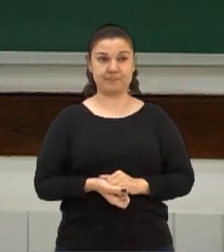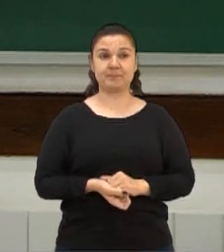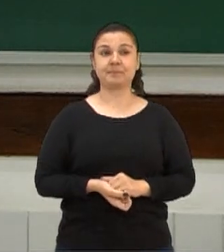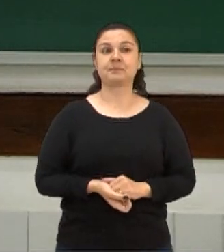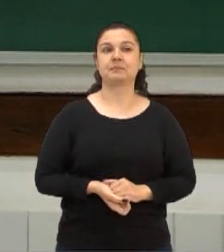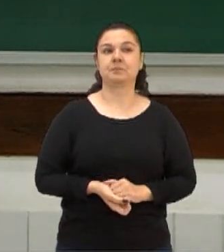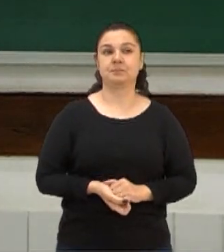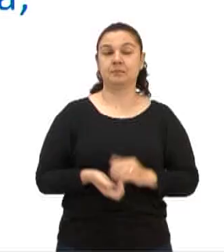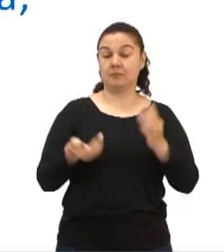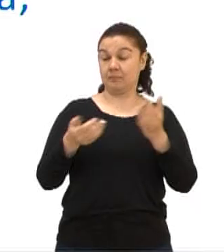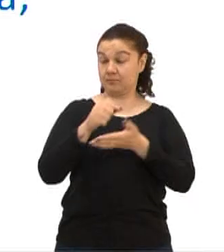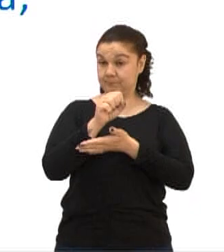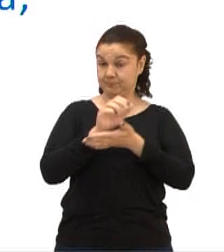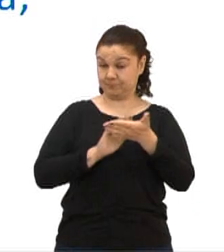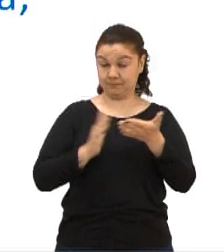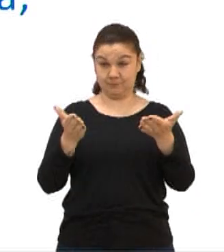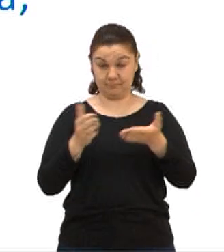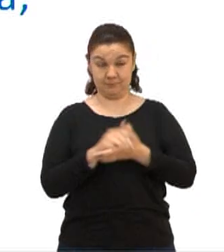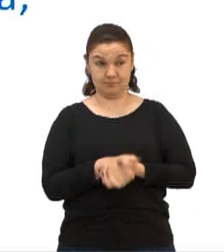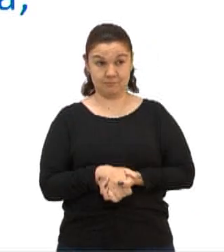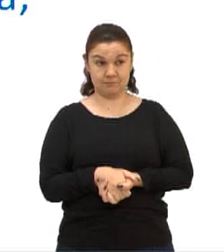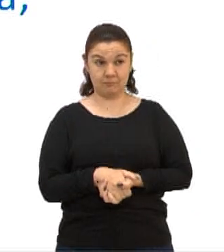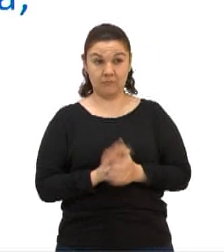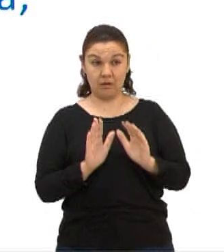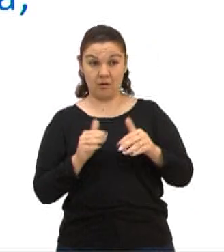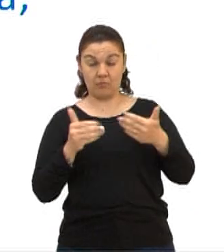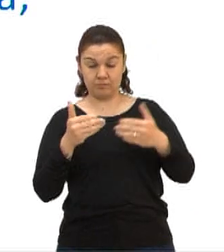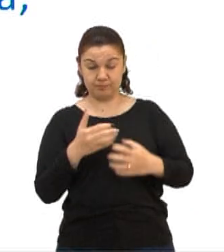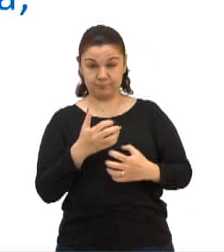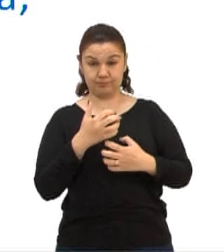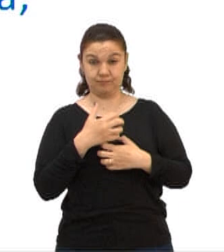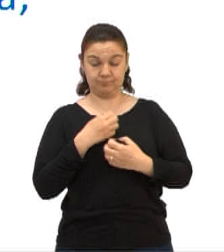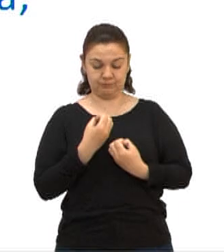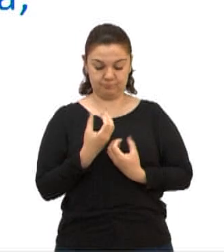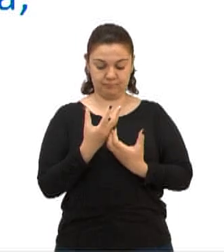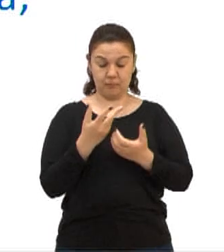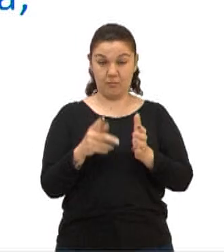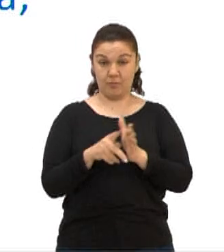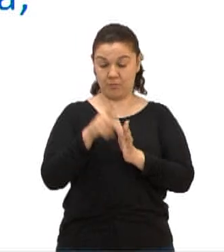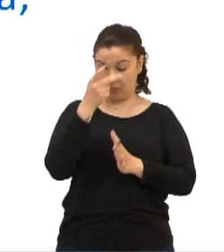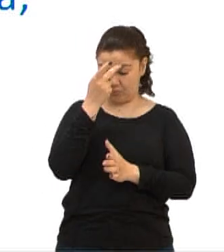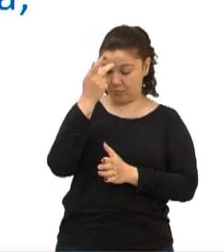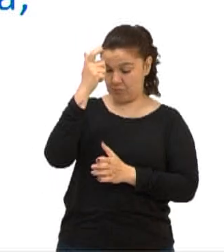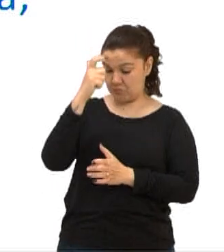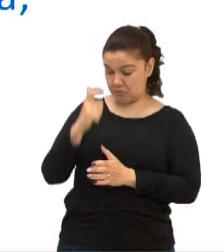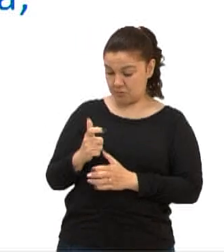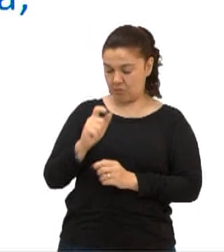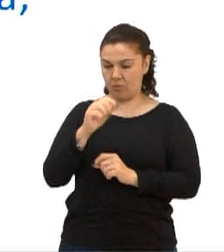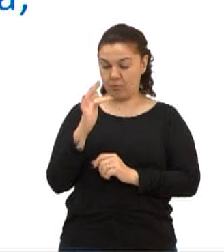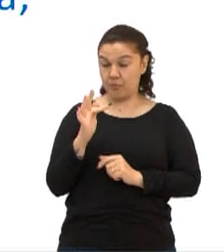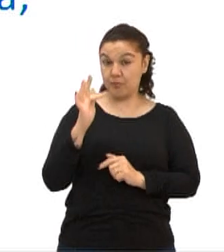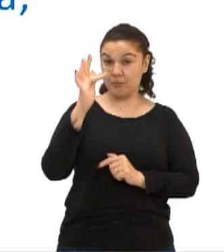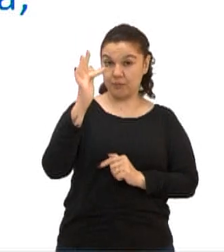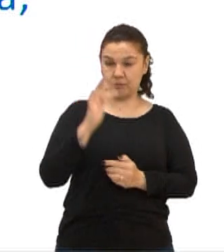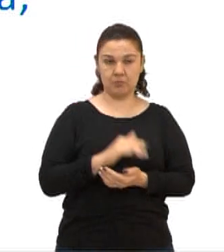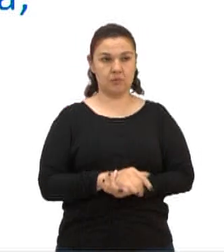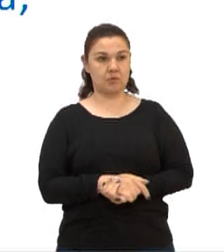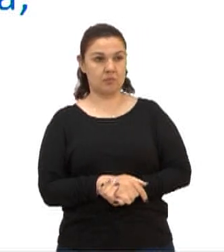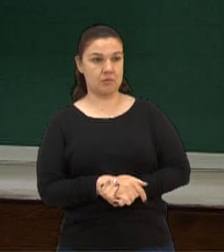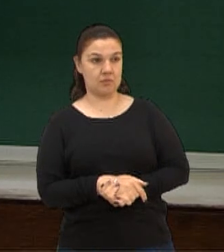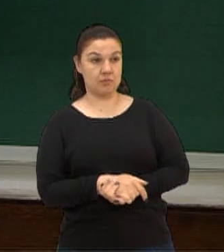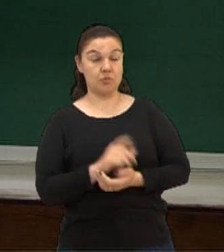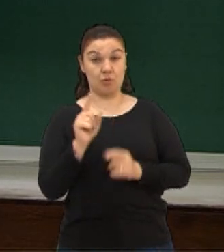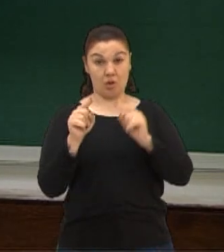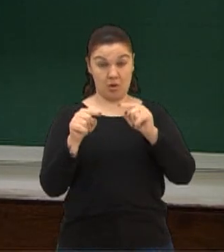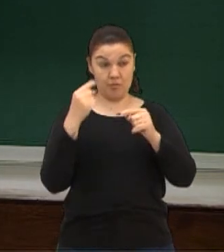ok? Nossa atividade. Qual o sentimento expresso pelo eu lírico a respeito do futuro? Olha só, agora a gente